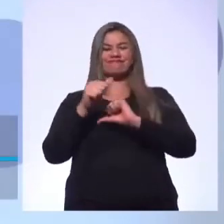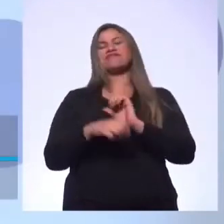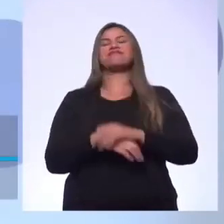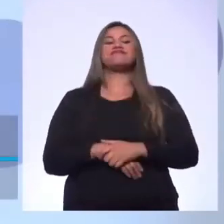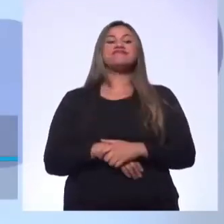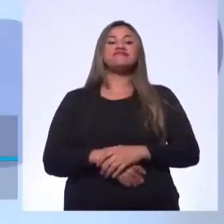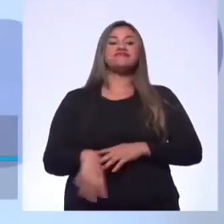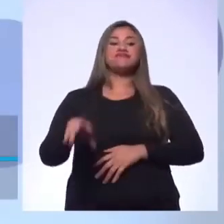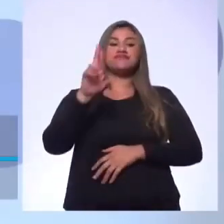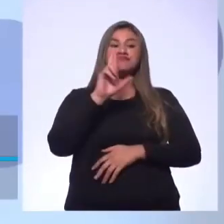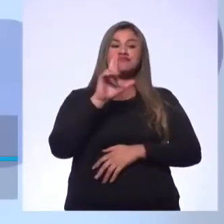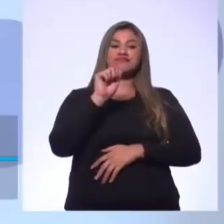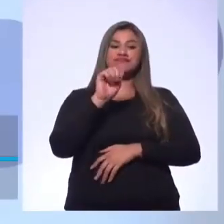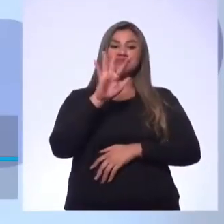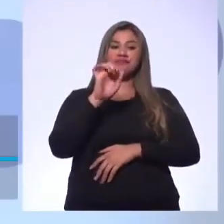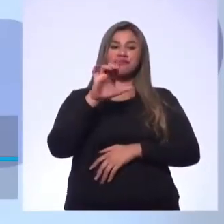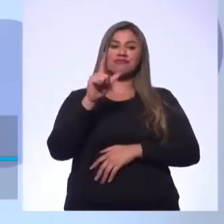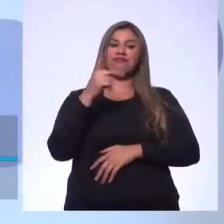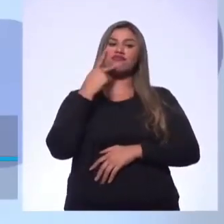e